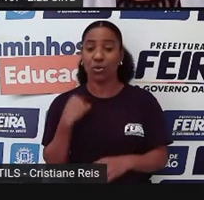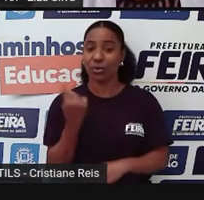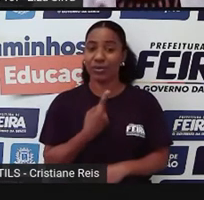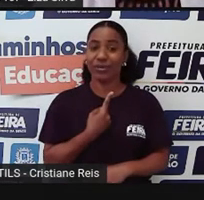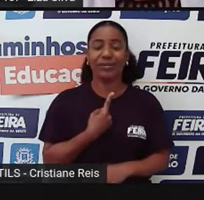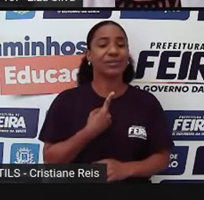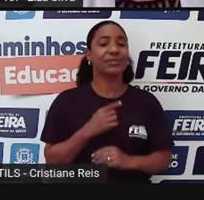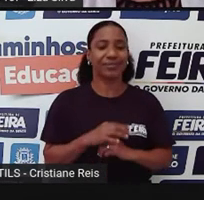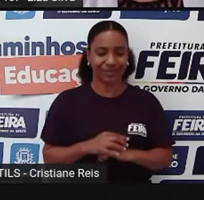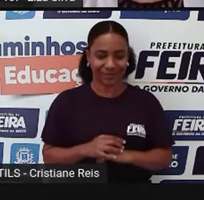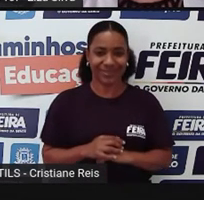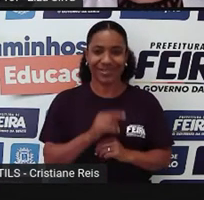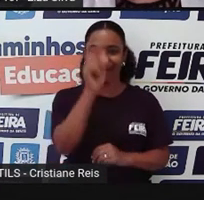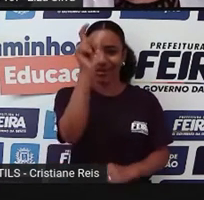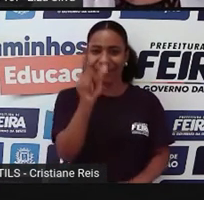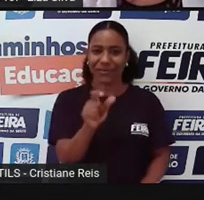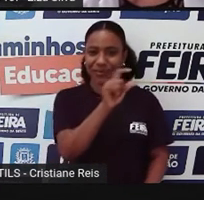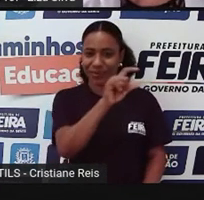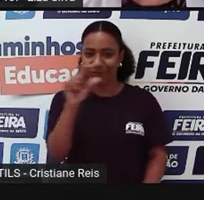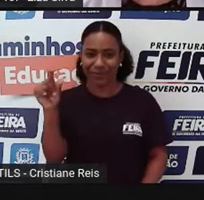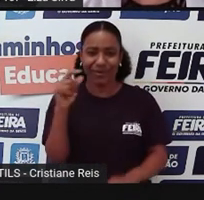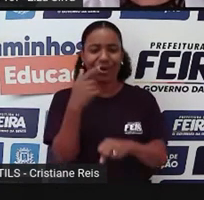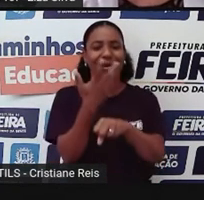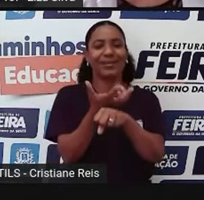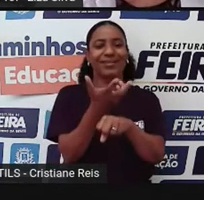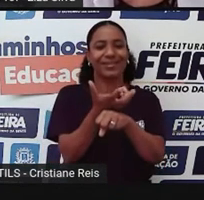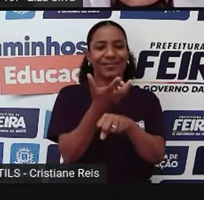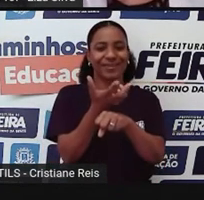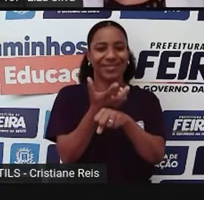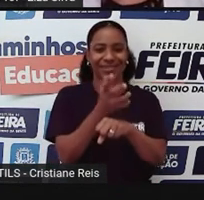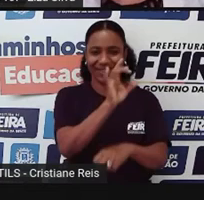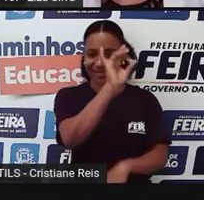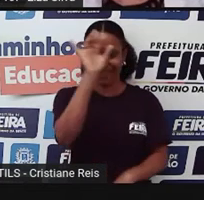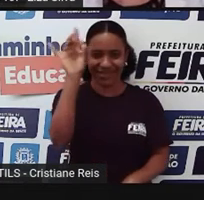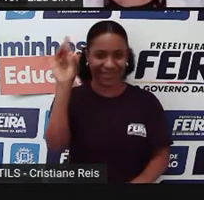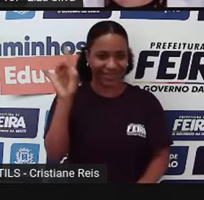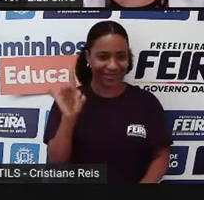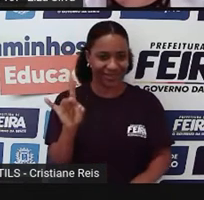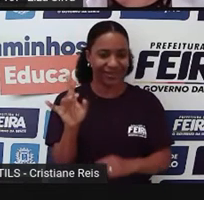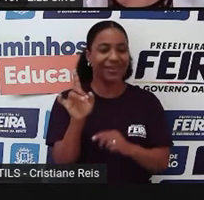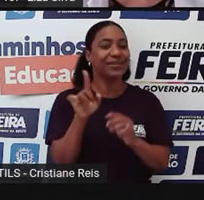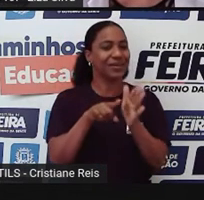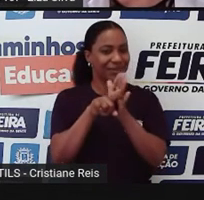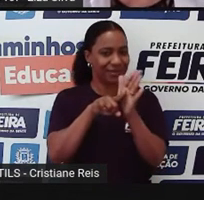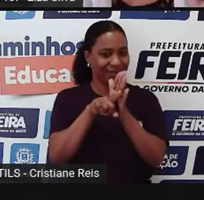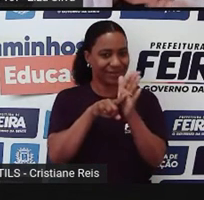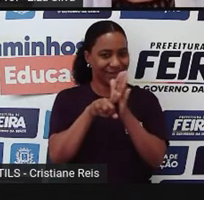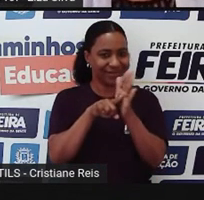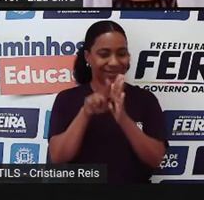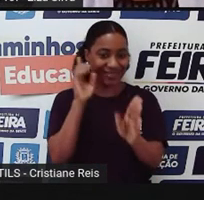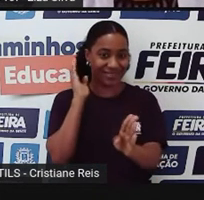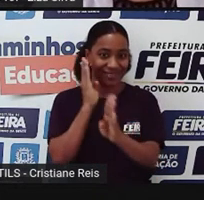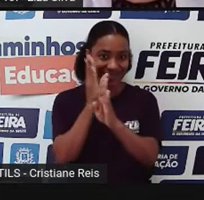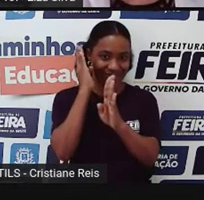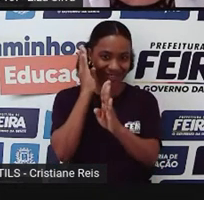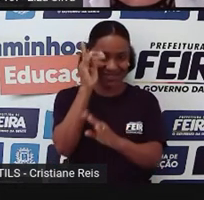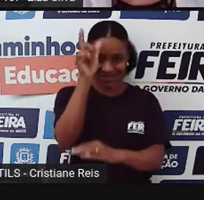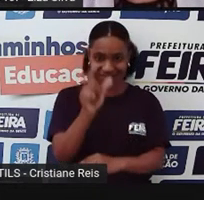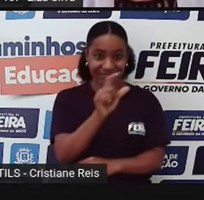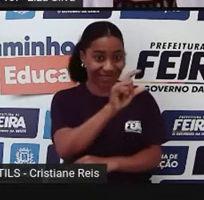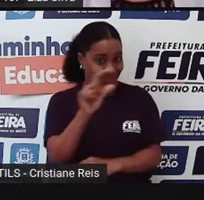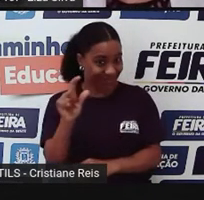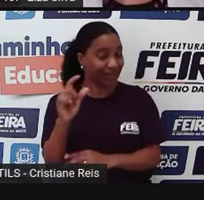onde estão as disciplinas escolares Ok lécia vamos fazer juntos e eu quero que vocês